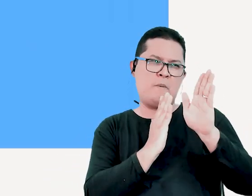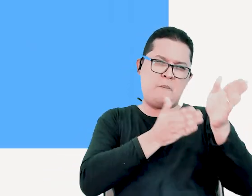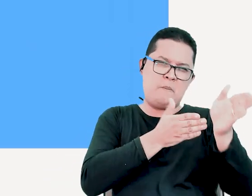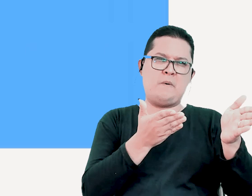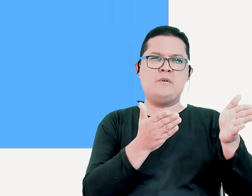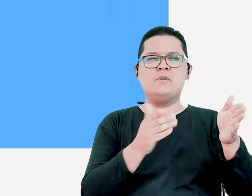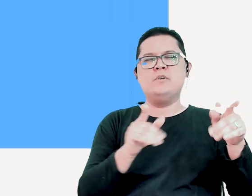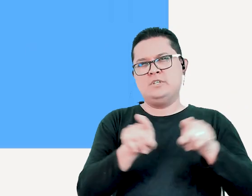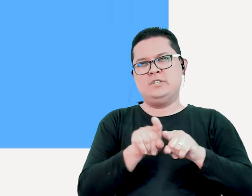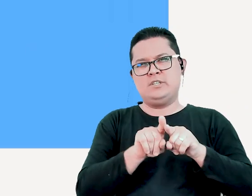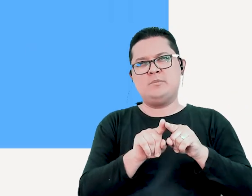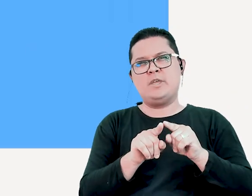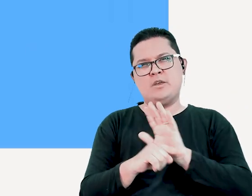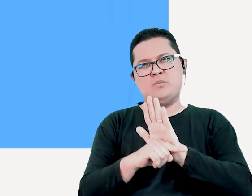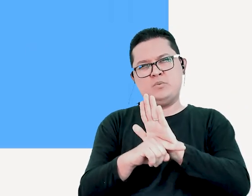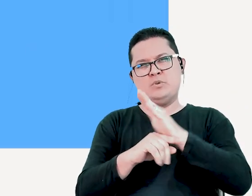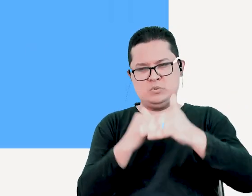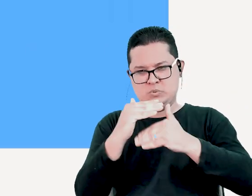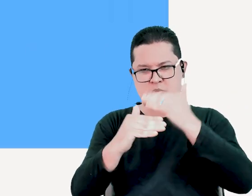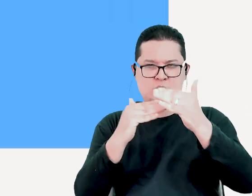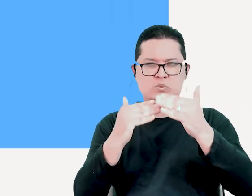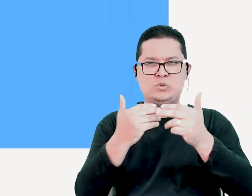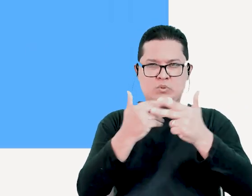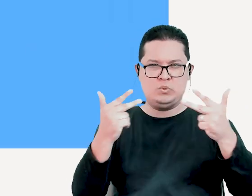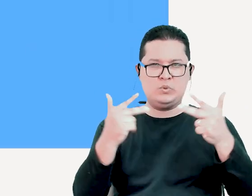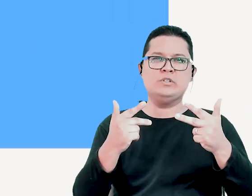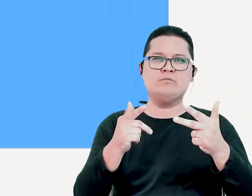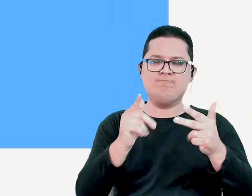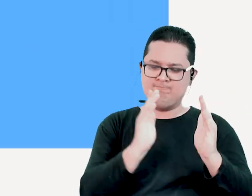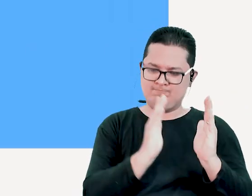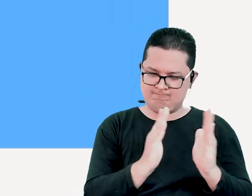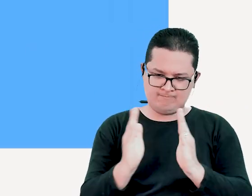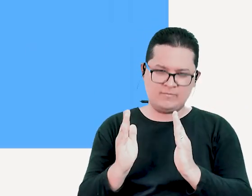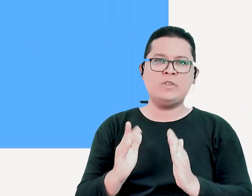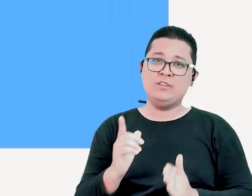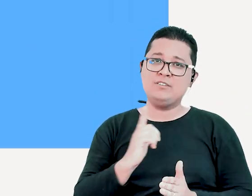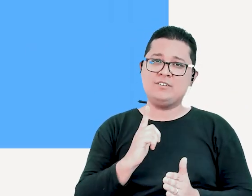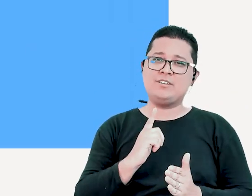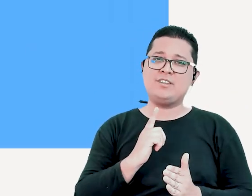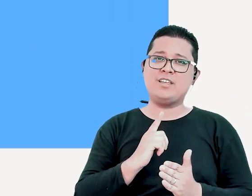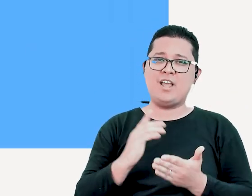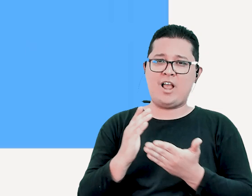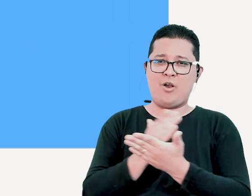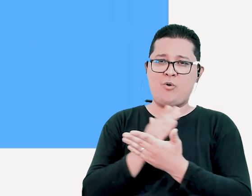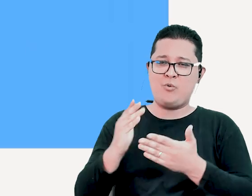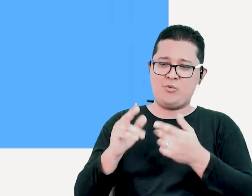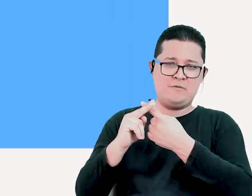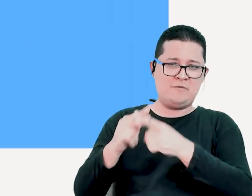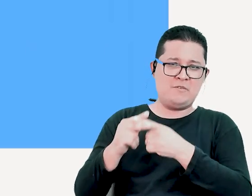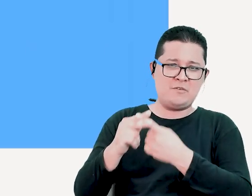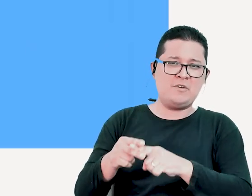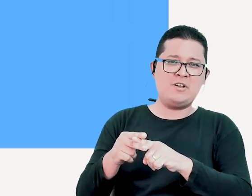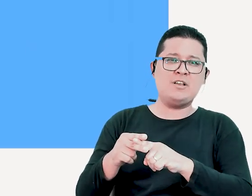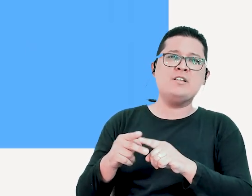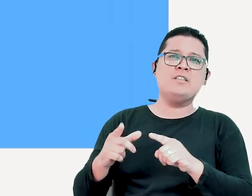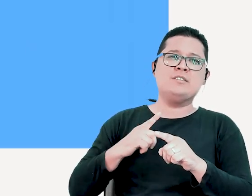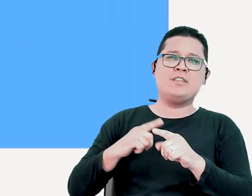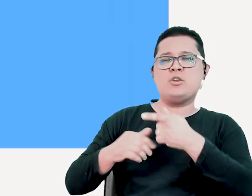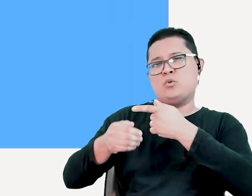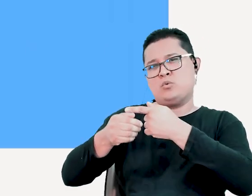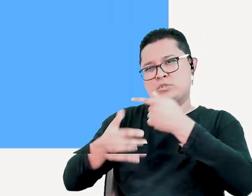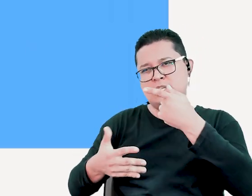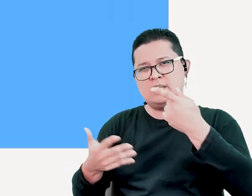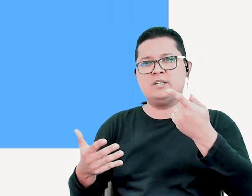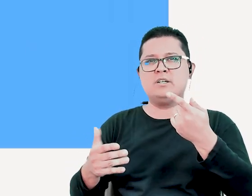e produto, a gente tem algumas ferramentas aí que são alimentadas por glossários e termos, e a gente